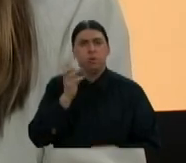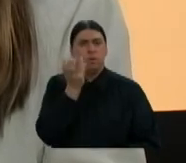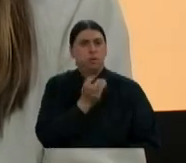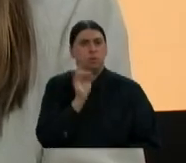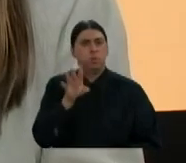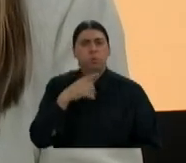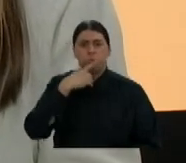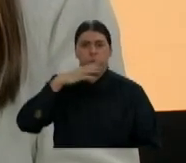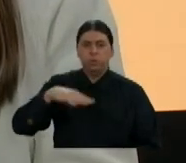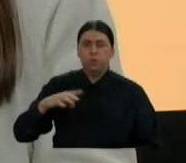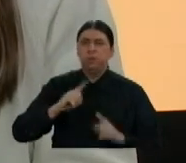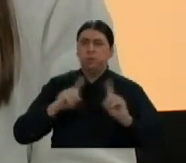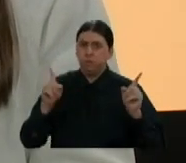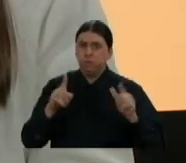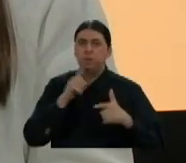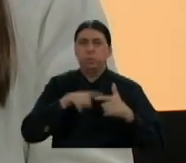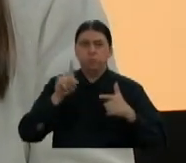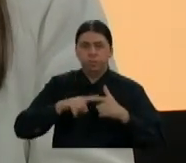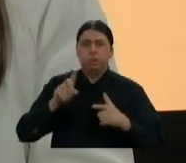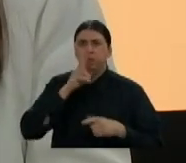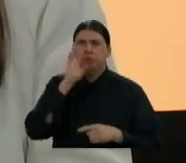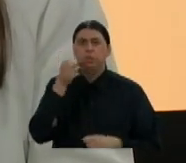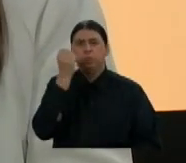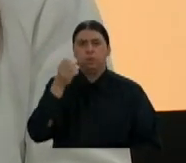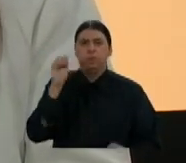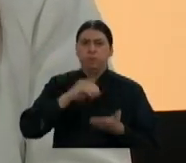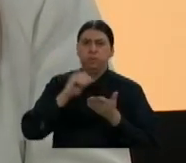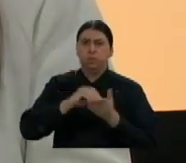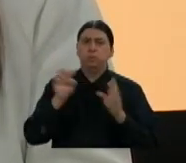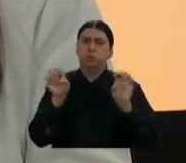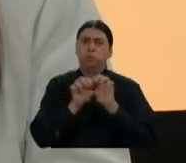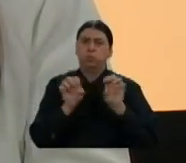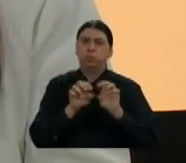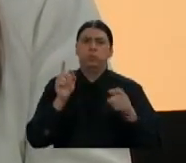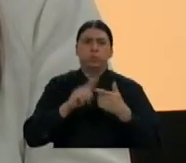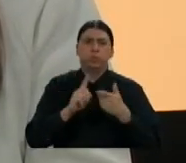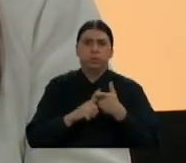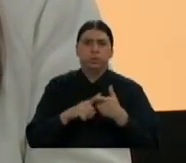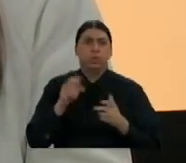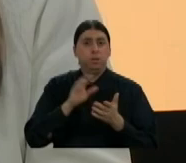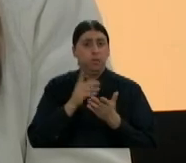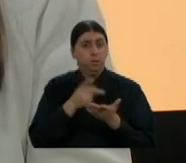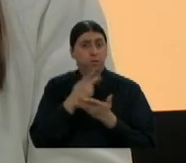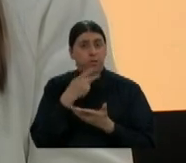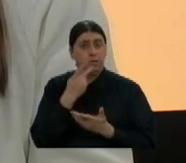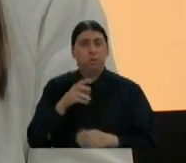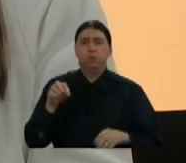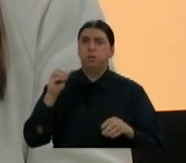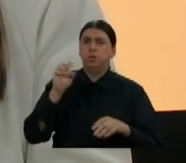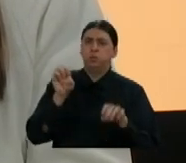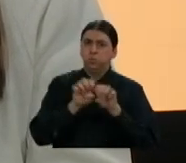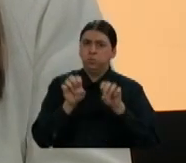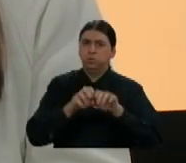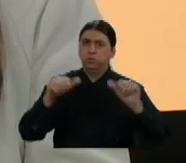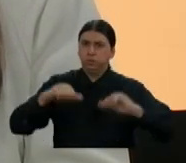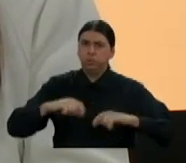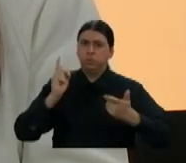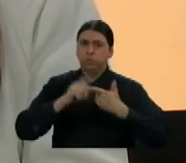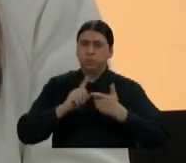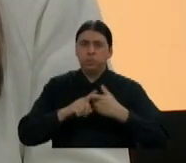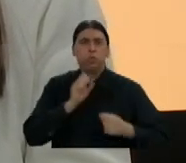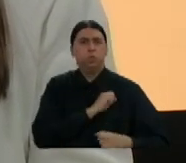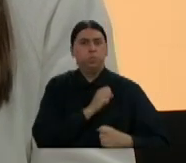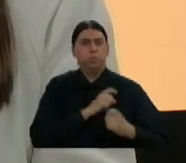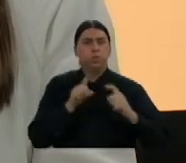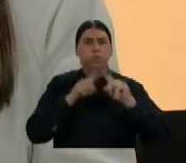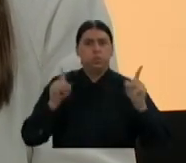crianças nós temos um problema grave e simone falta de estrutura quando falo de falta de estrutura é que nós não temos a quantidade suficiente de